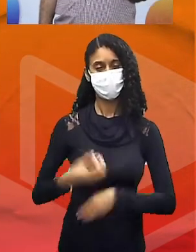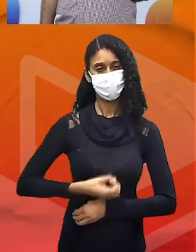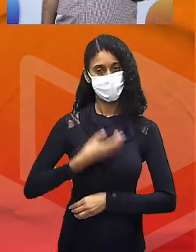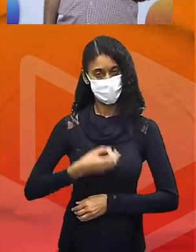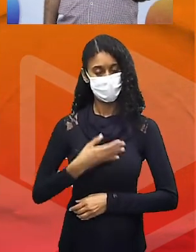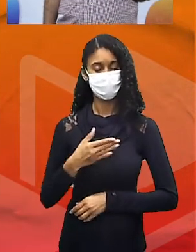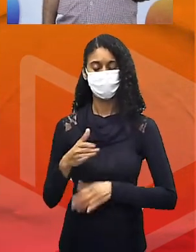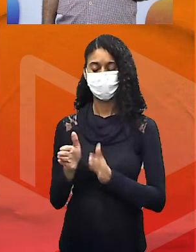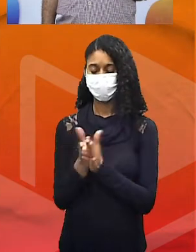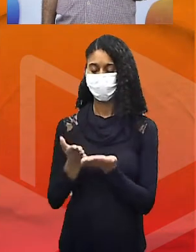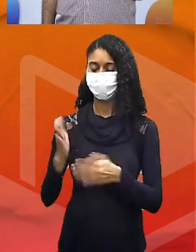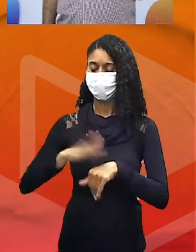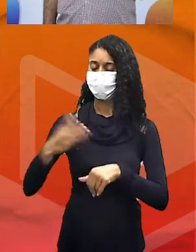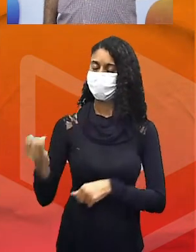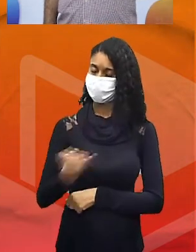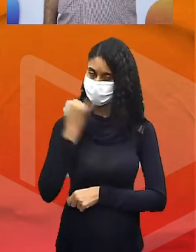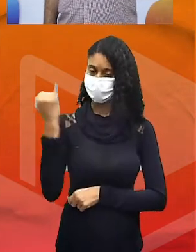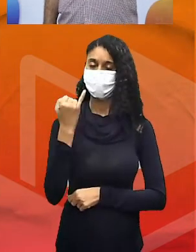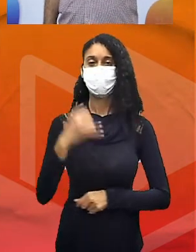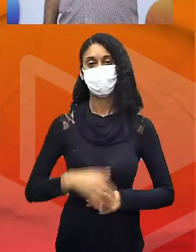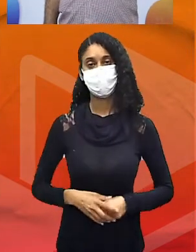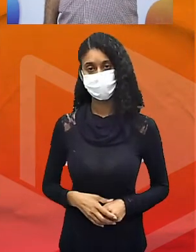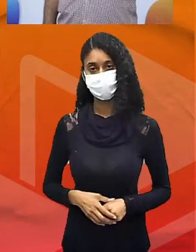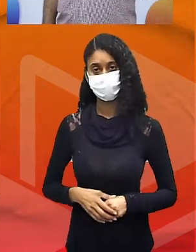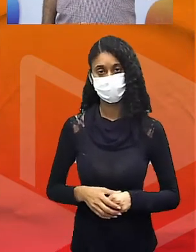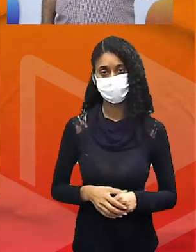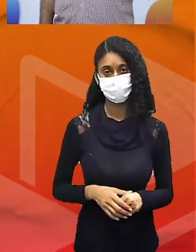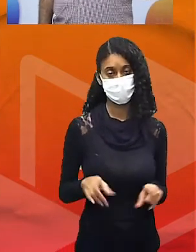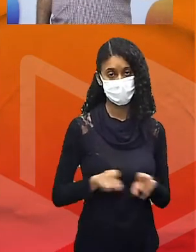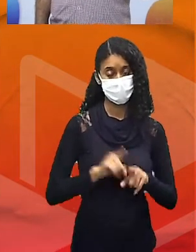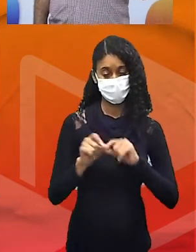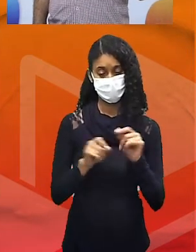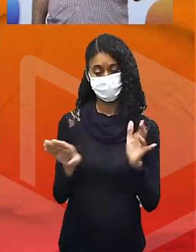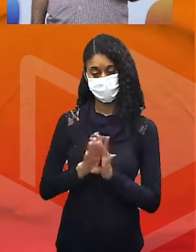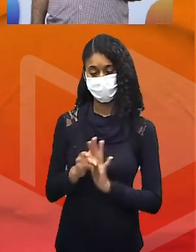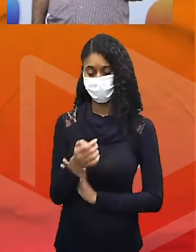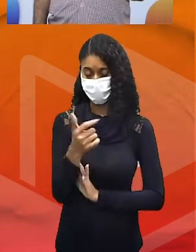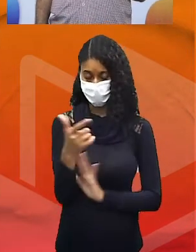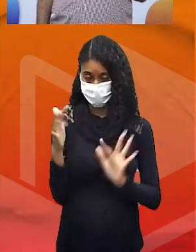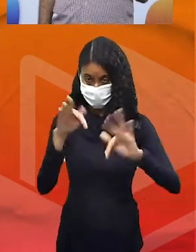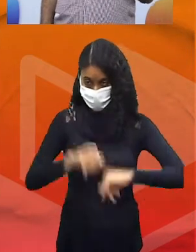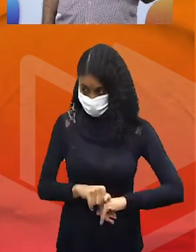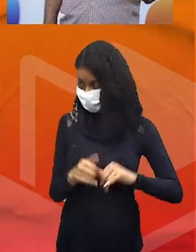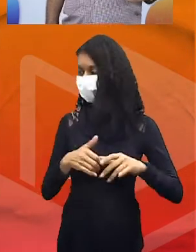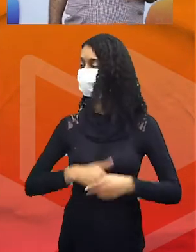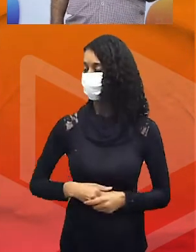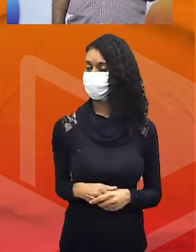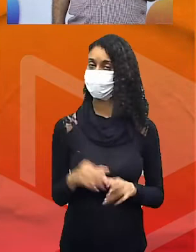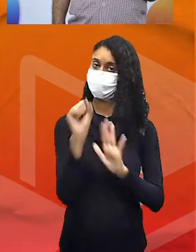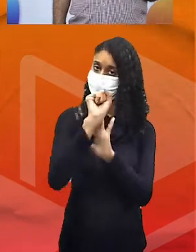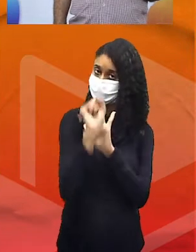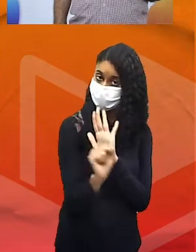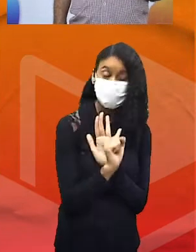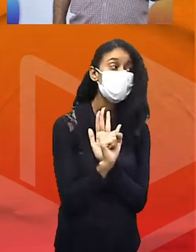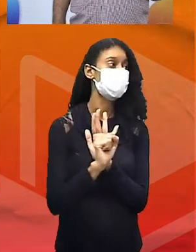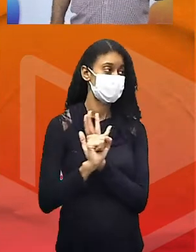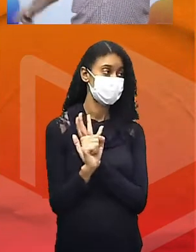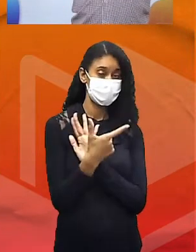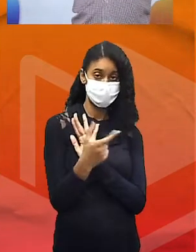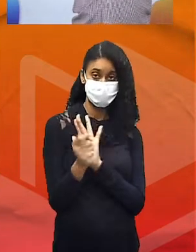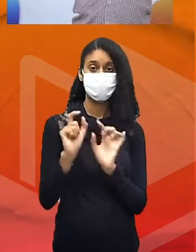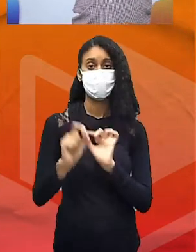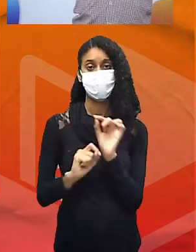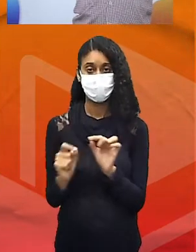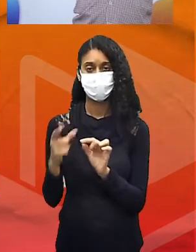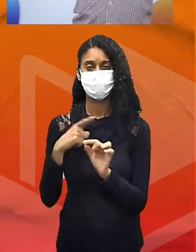mais importantes, em 30, e veio até quase que o final do século XX,